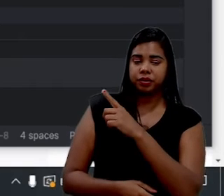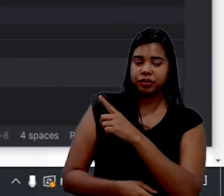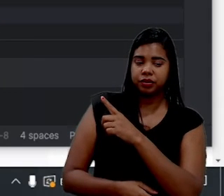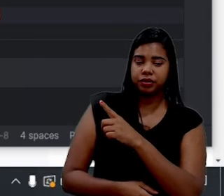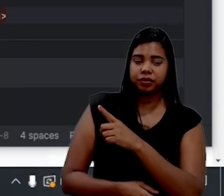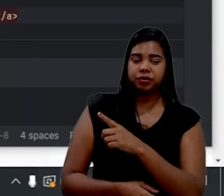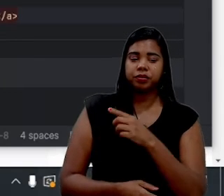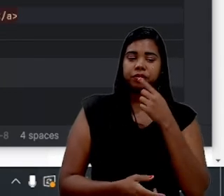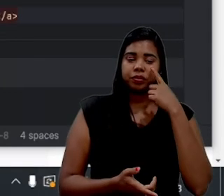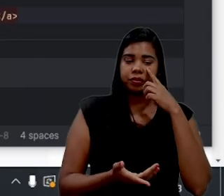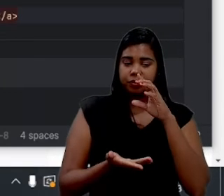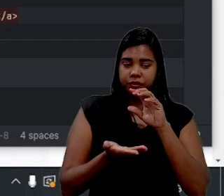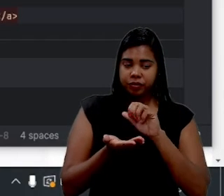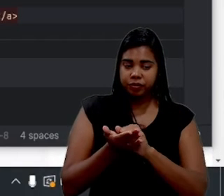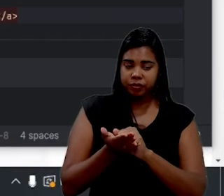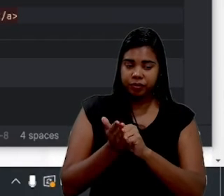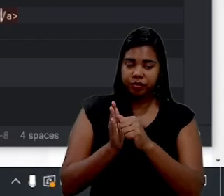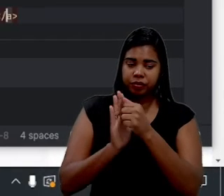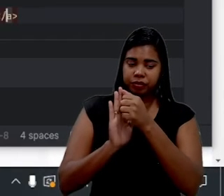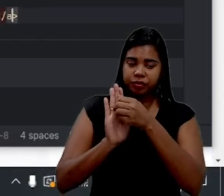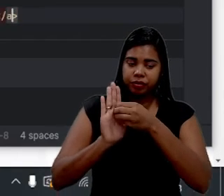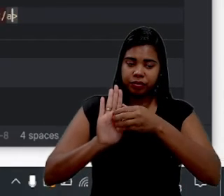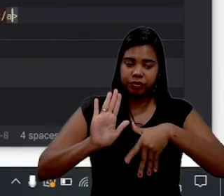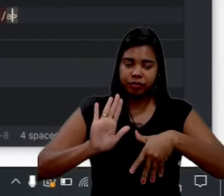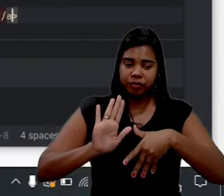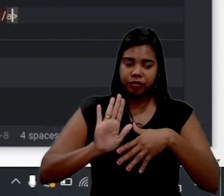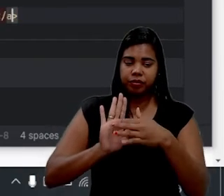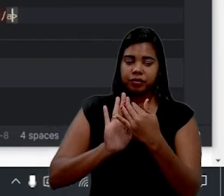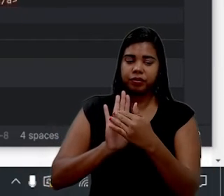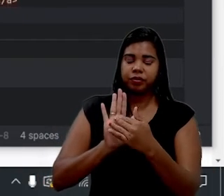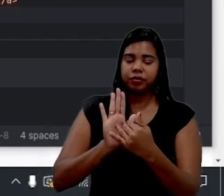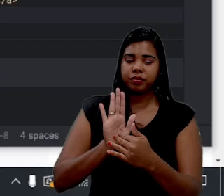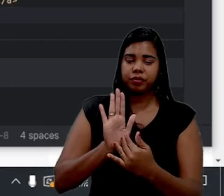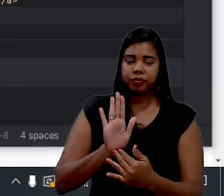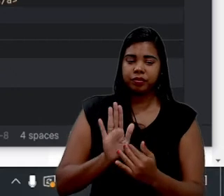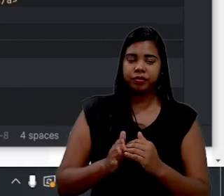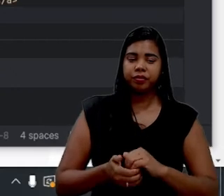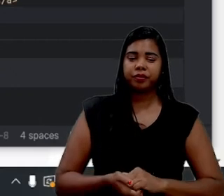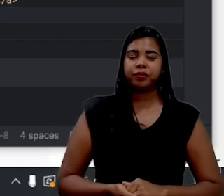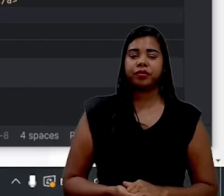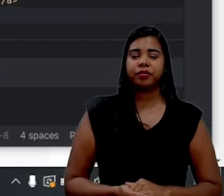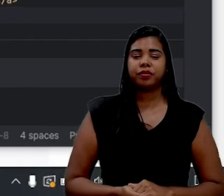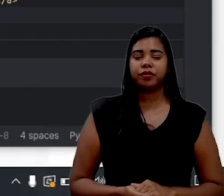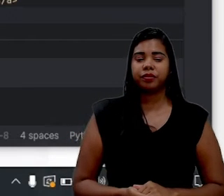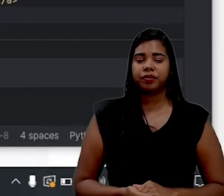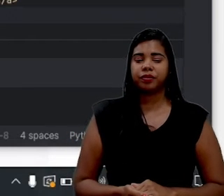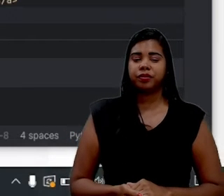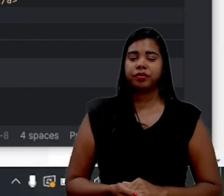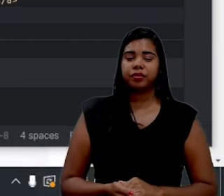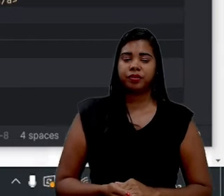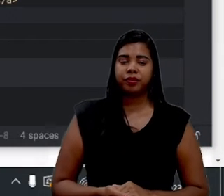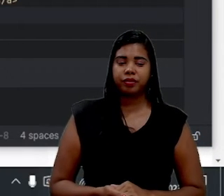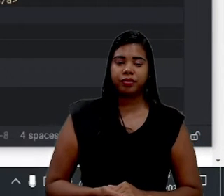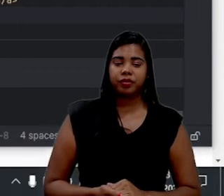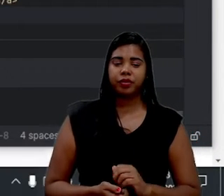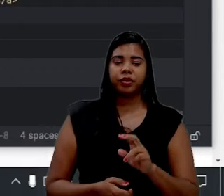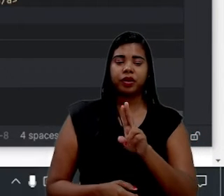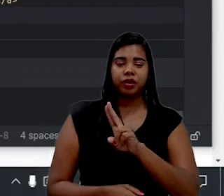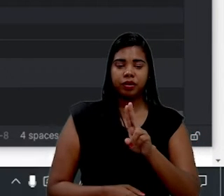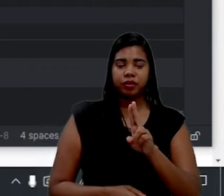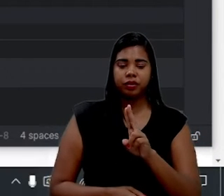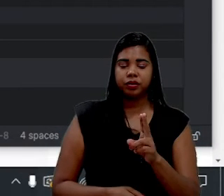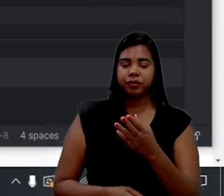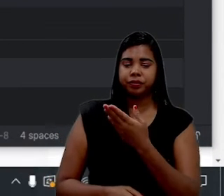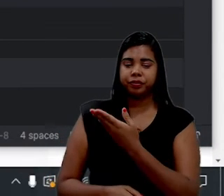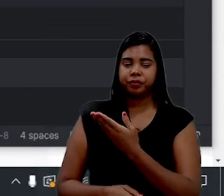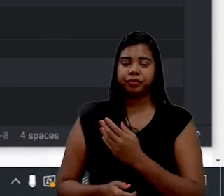cadastro, né, que a gente vai especificar na URL. E o botão, pronto, o nome do botão é novo estudante,